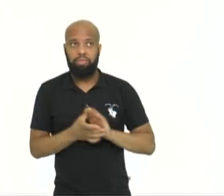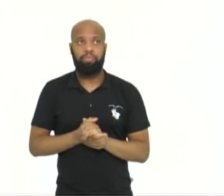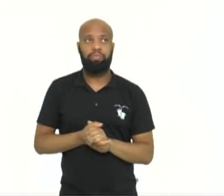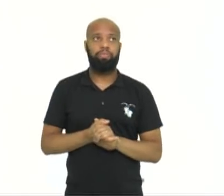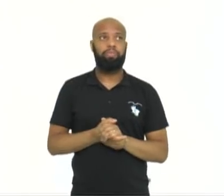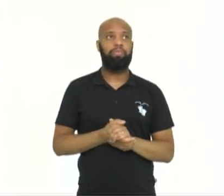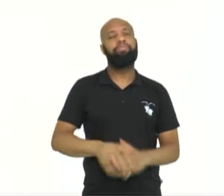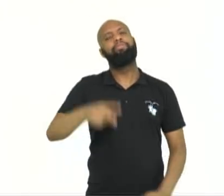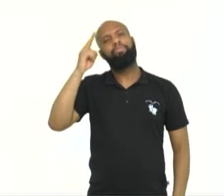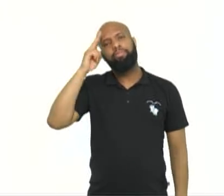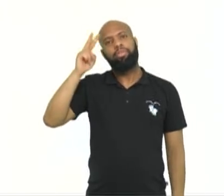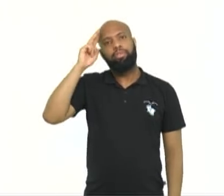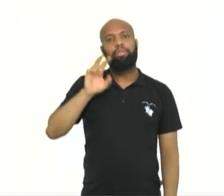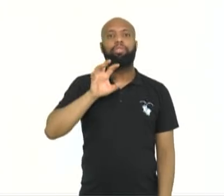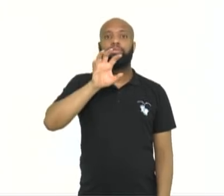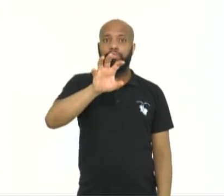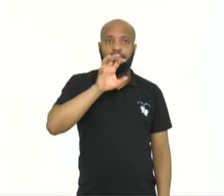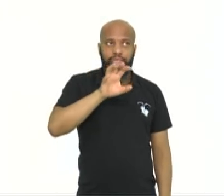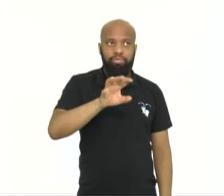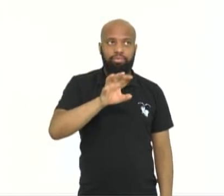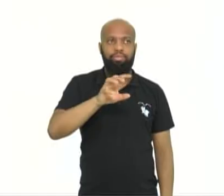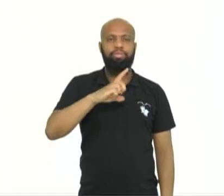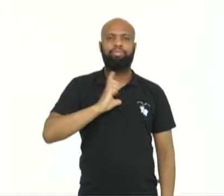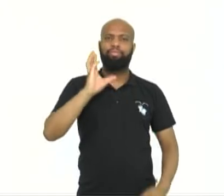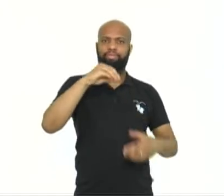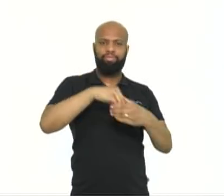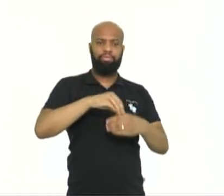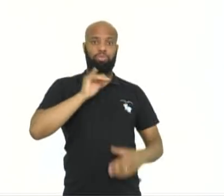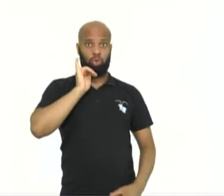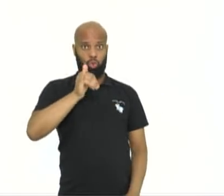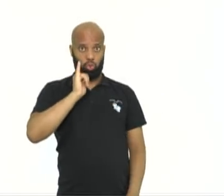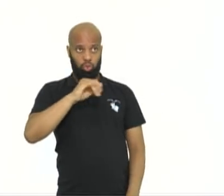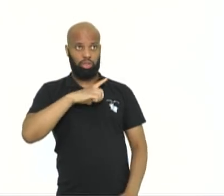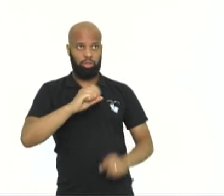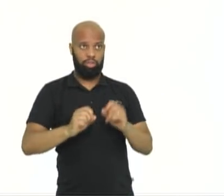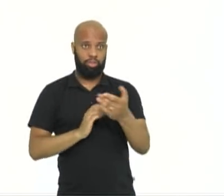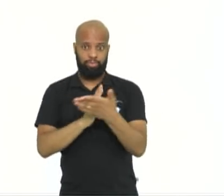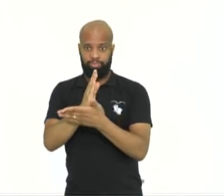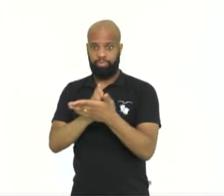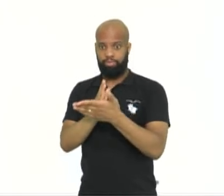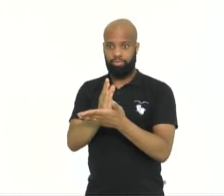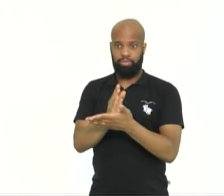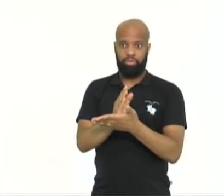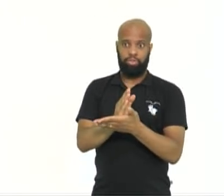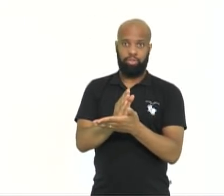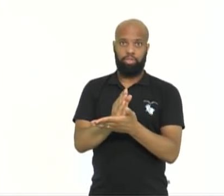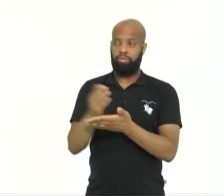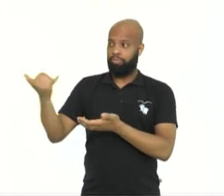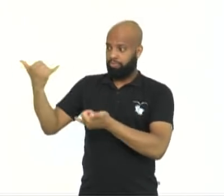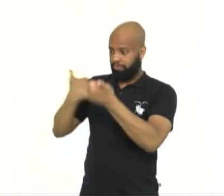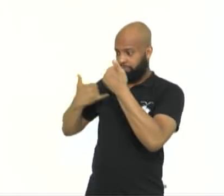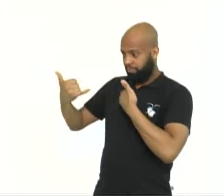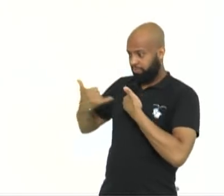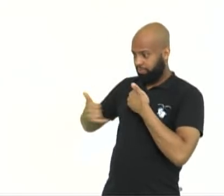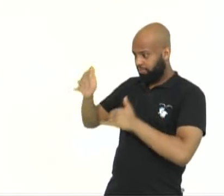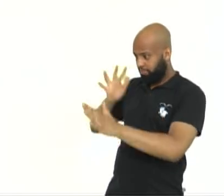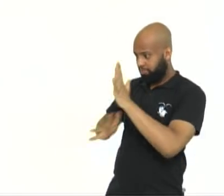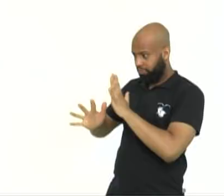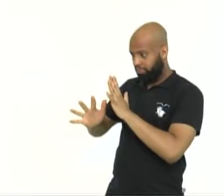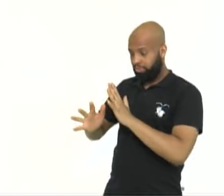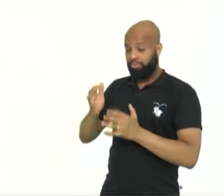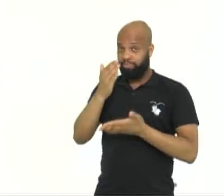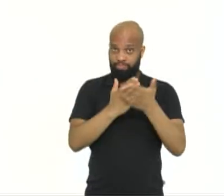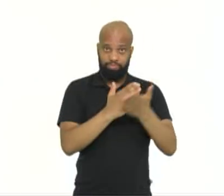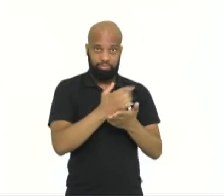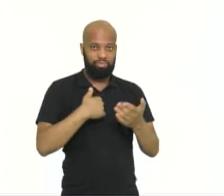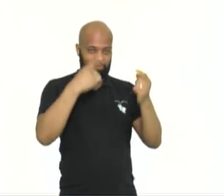A história foi assim como já lhes conto. Metade pelo que ouvi dizer, metade pelo que